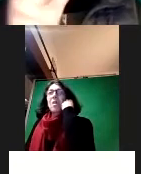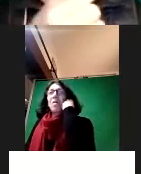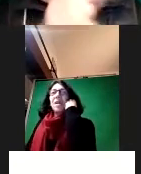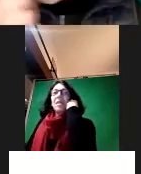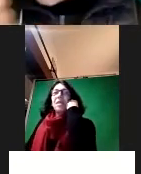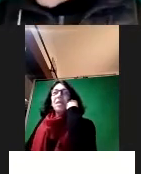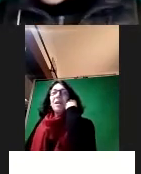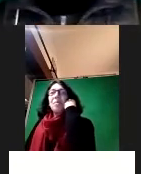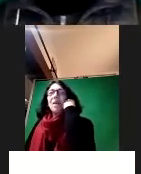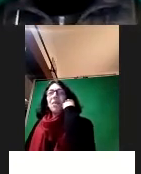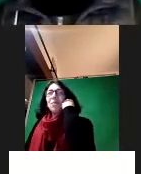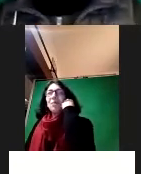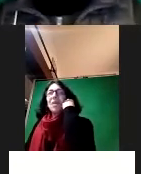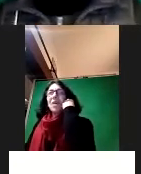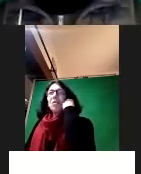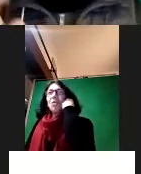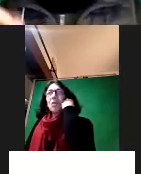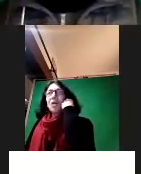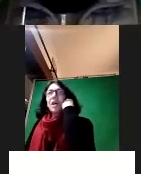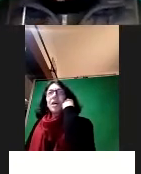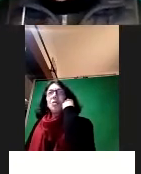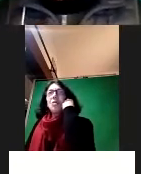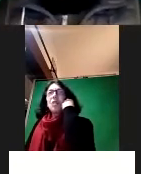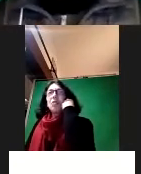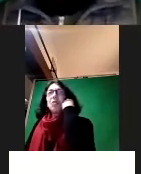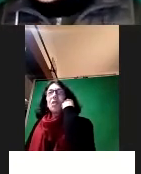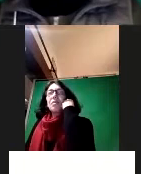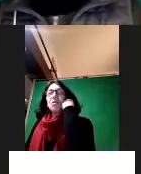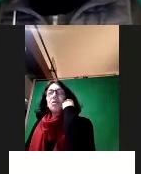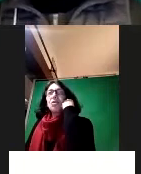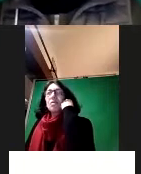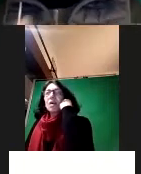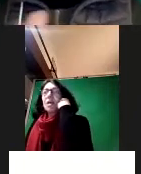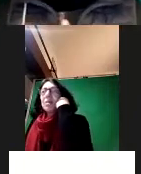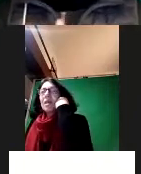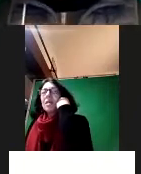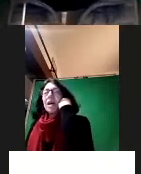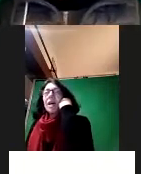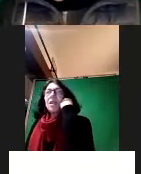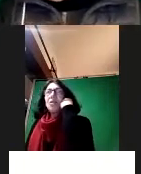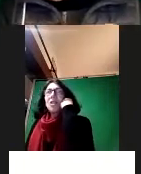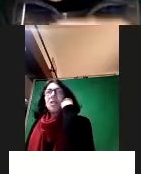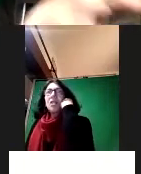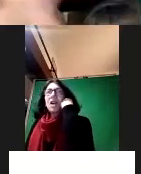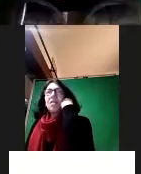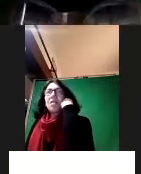dos pequenos cubinhos que corresponderiam a cada espaço descrito nos estatutos e que nos iria